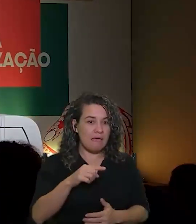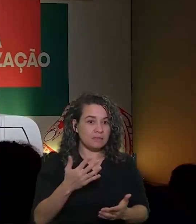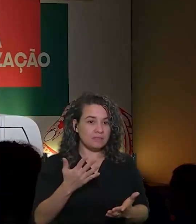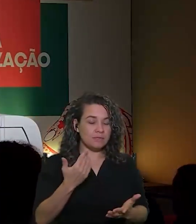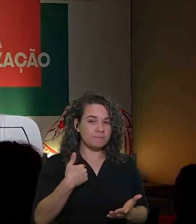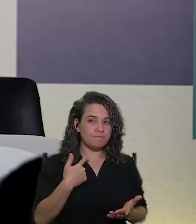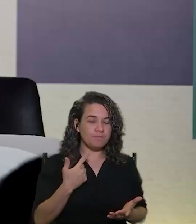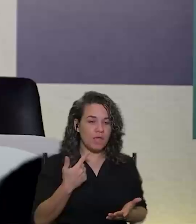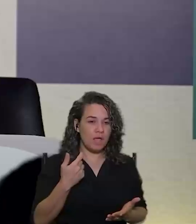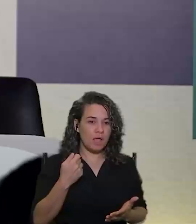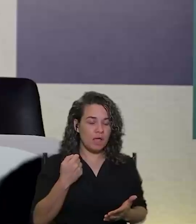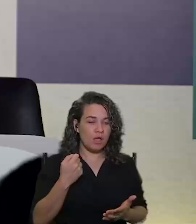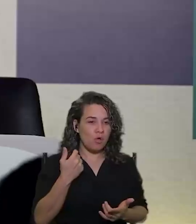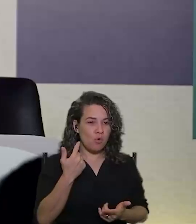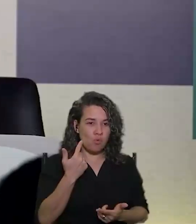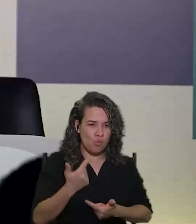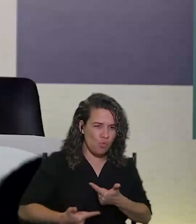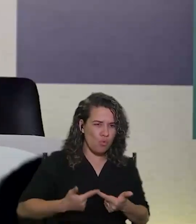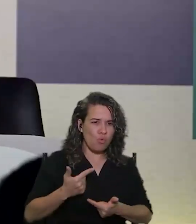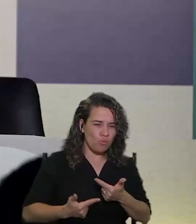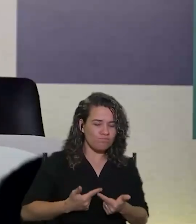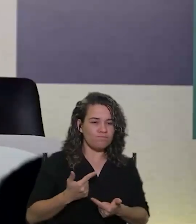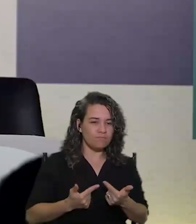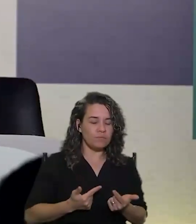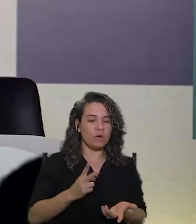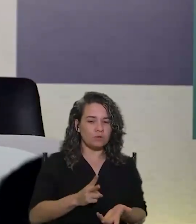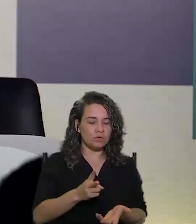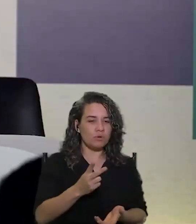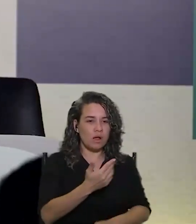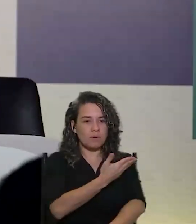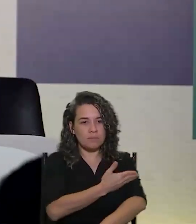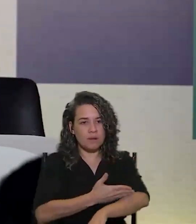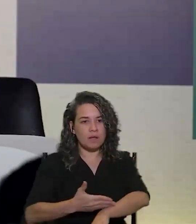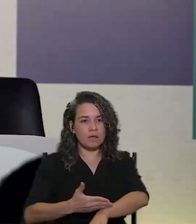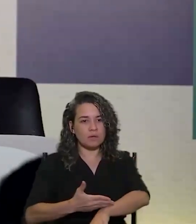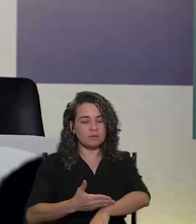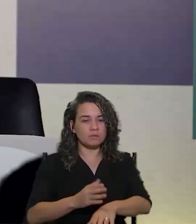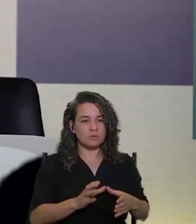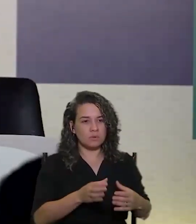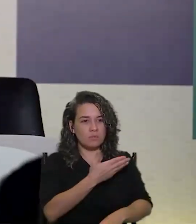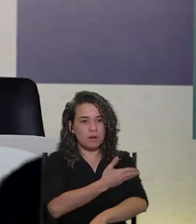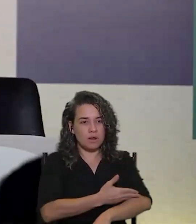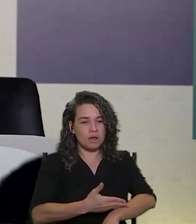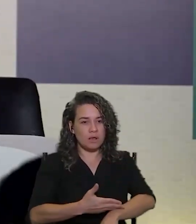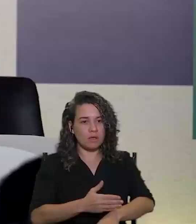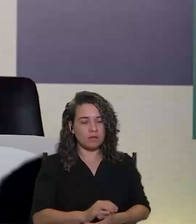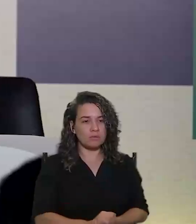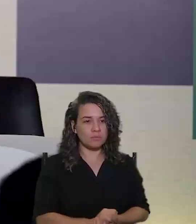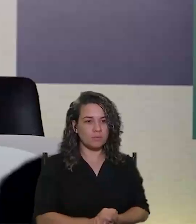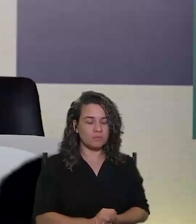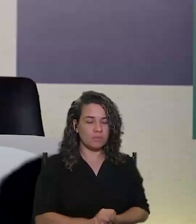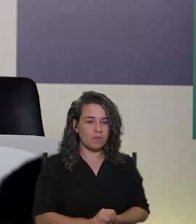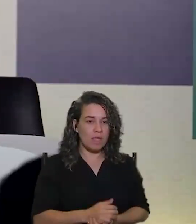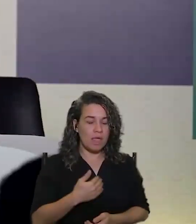né? Porque continua, no meu meio, o que eu mais discuto hoje não é nem mais as cotas, é o